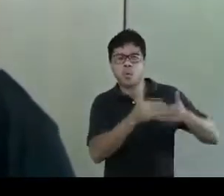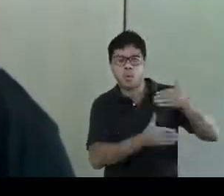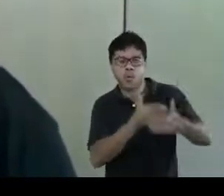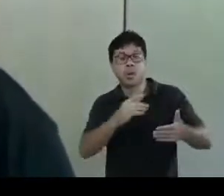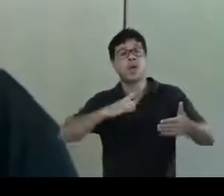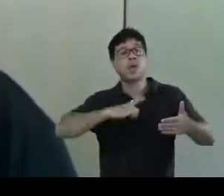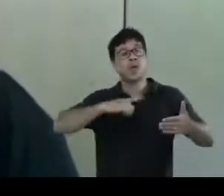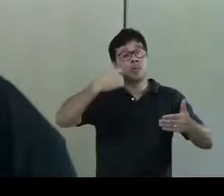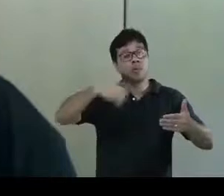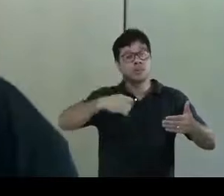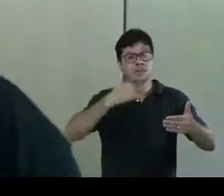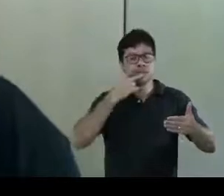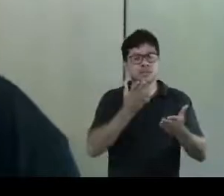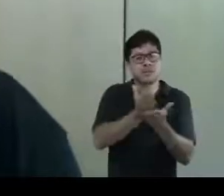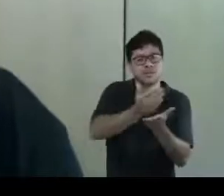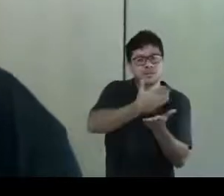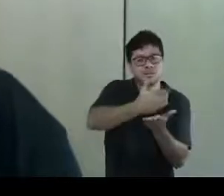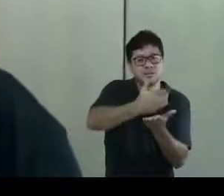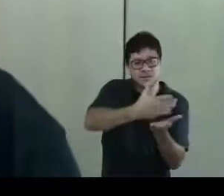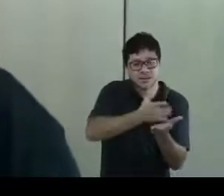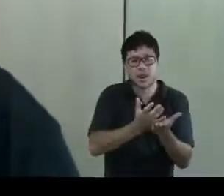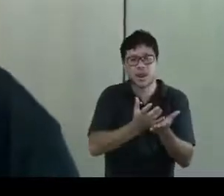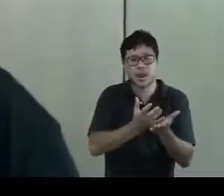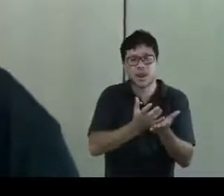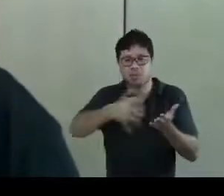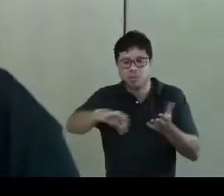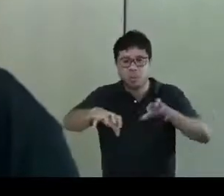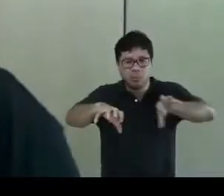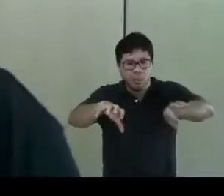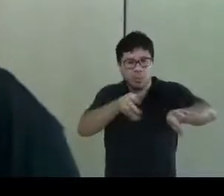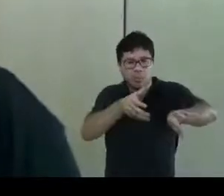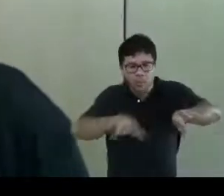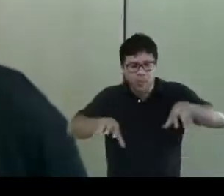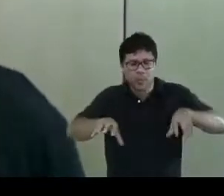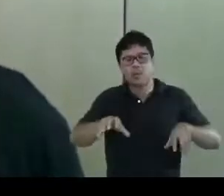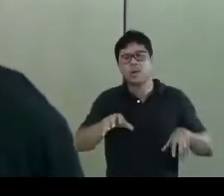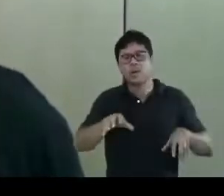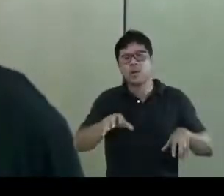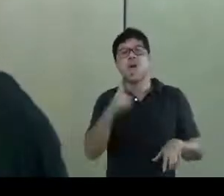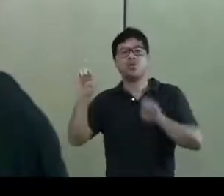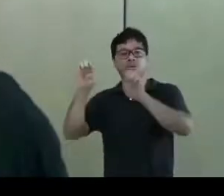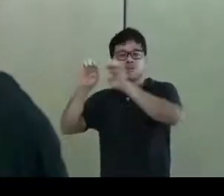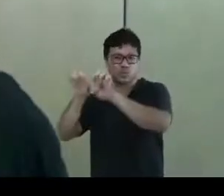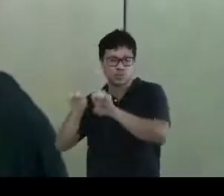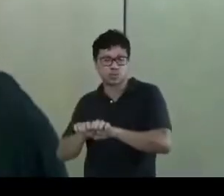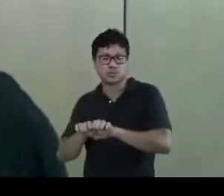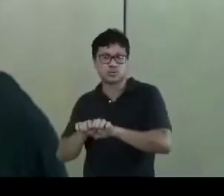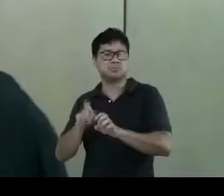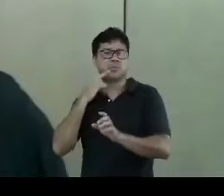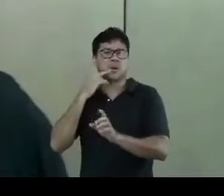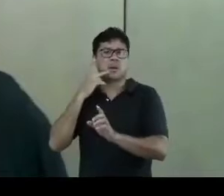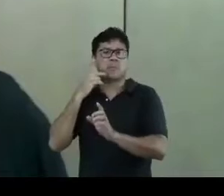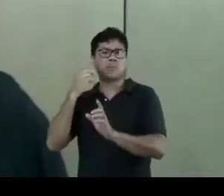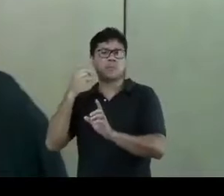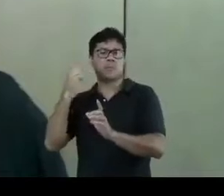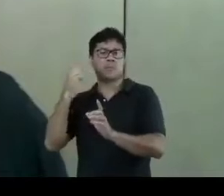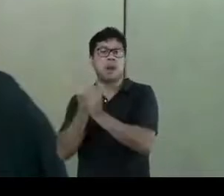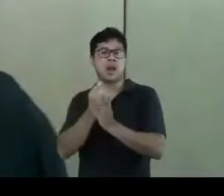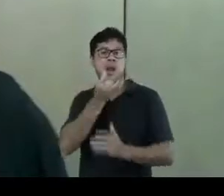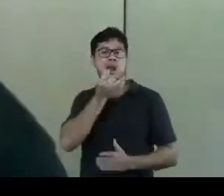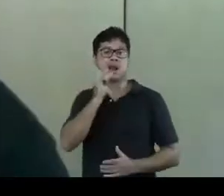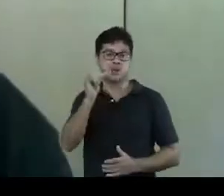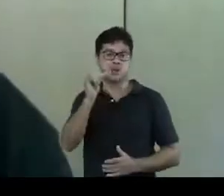assim, ter que dividir espaço com uma outra estrutura marcada pela